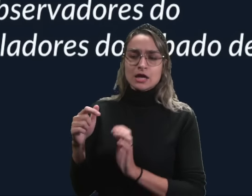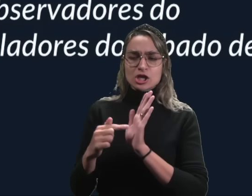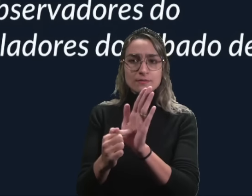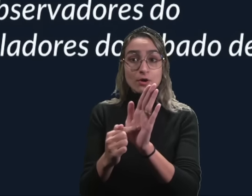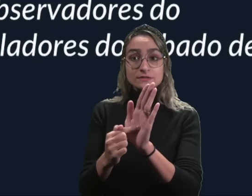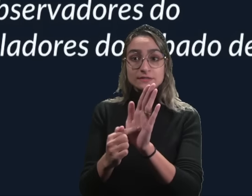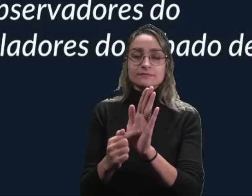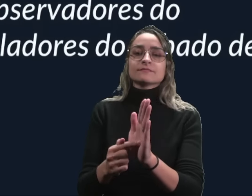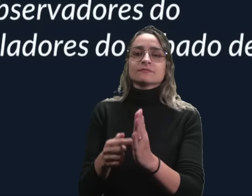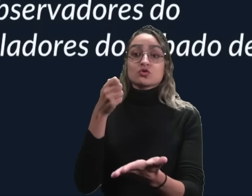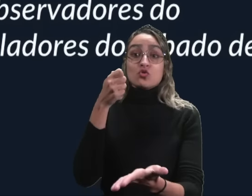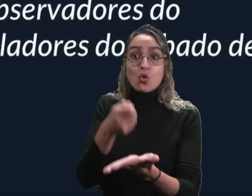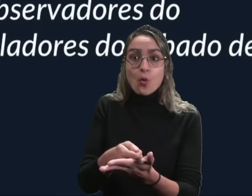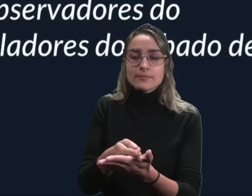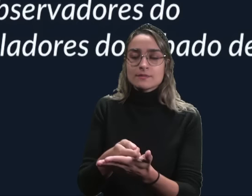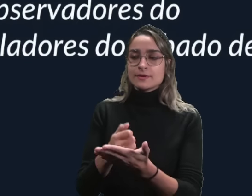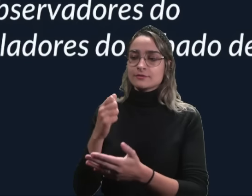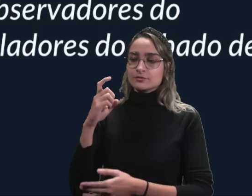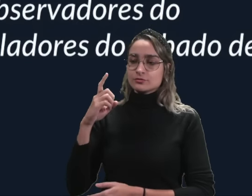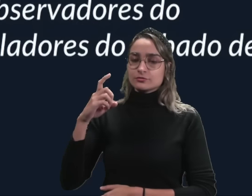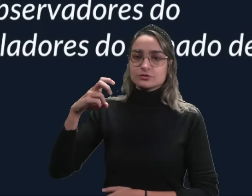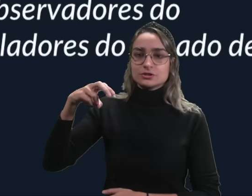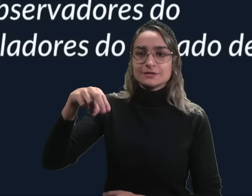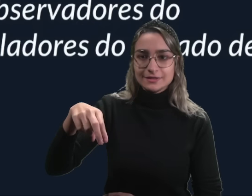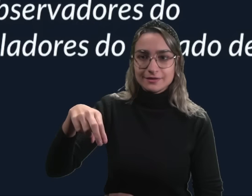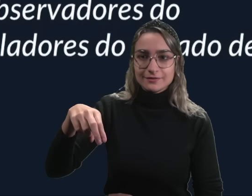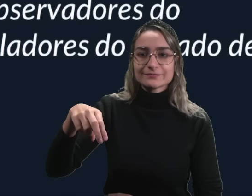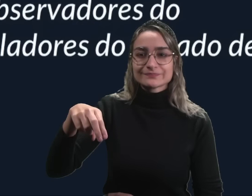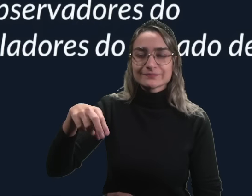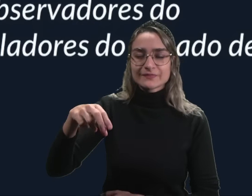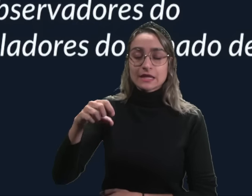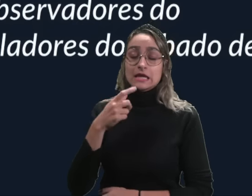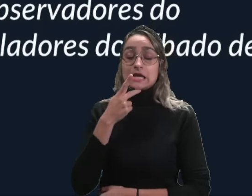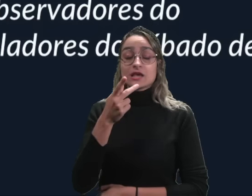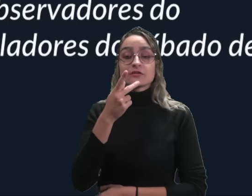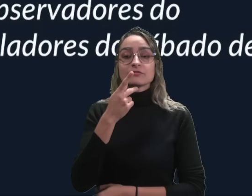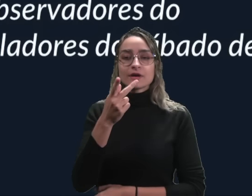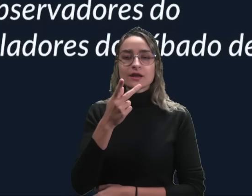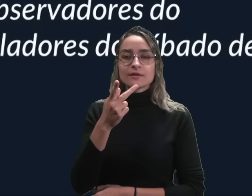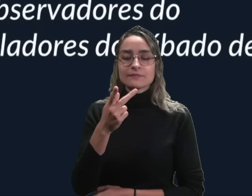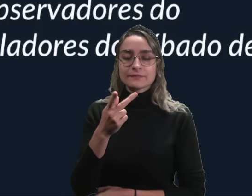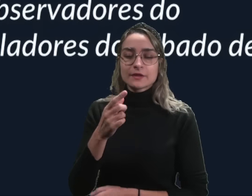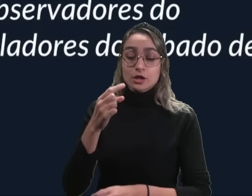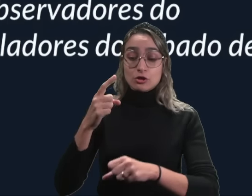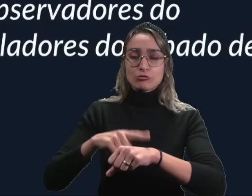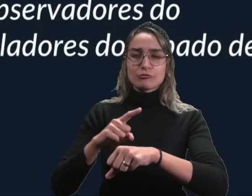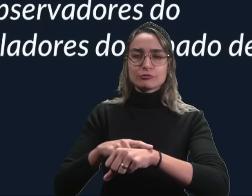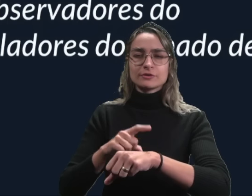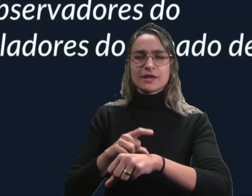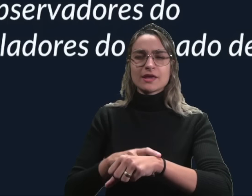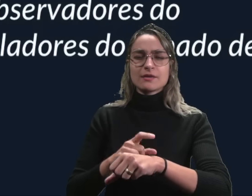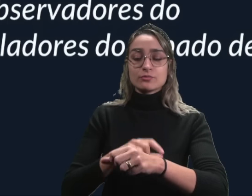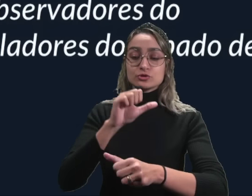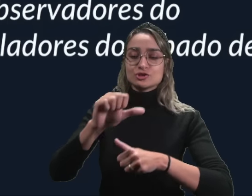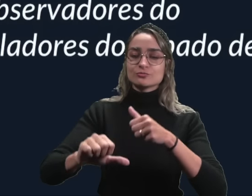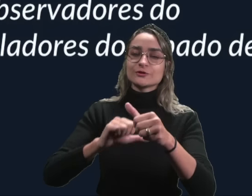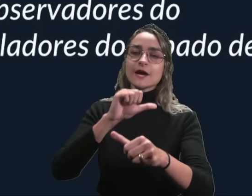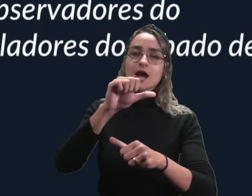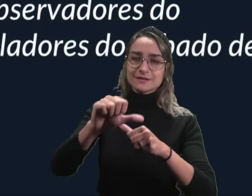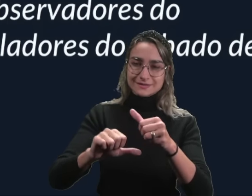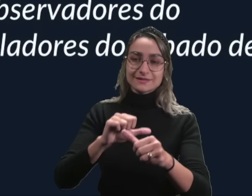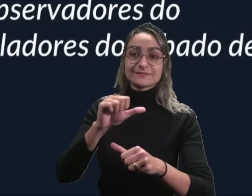o chifre pequeno mudando os tempos e as leis por consequente par que todos os que guardam o primeiro